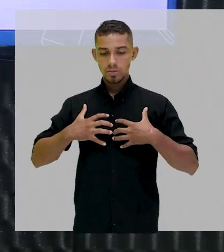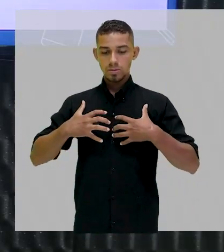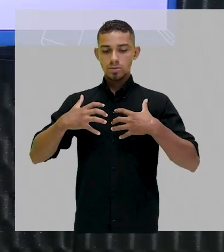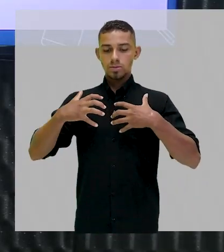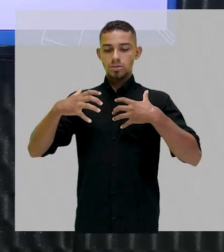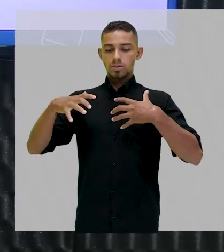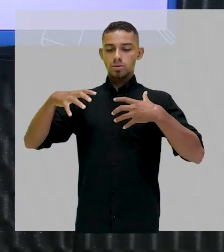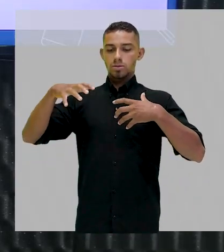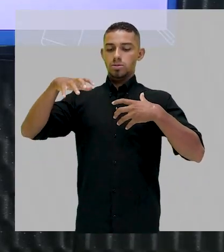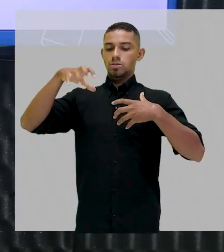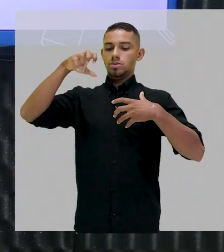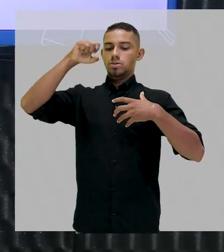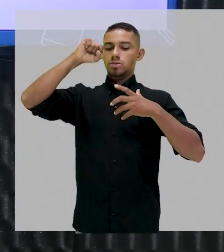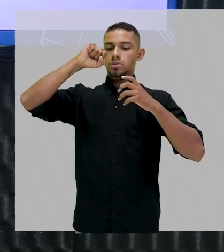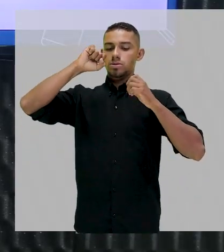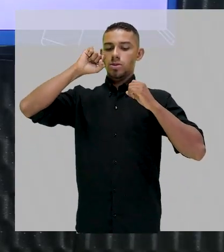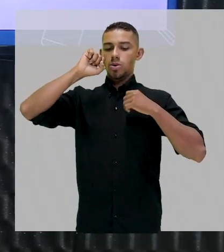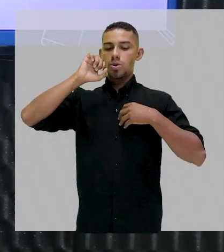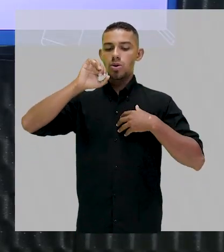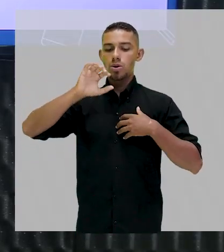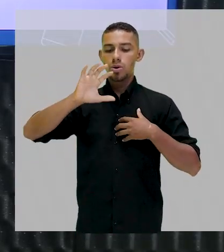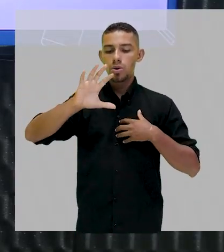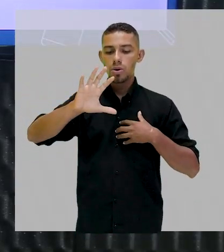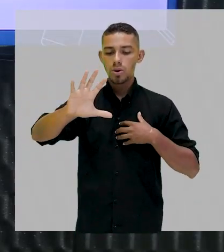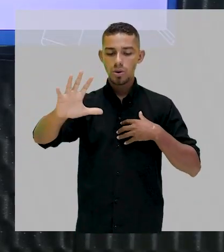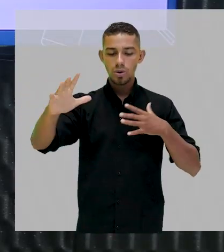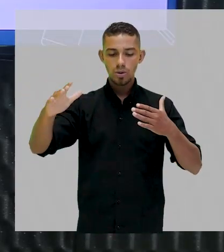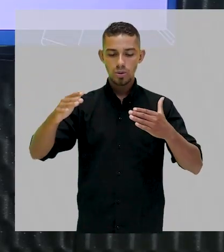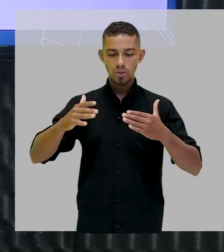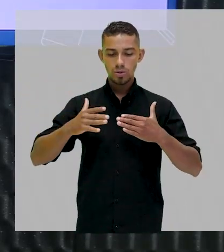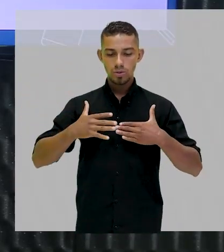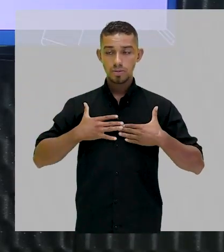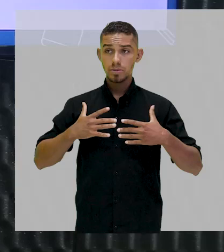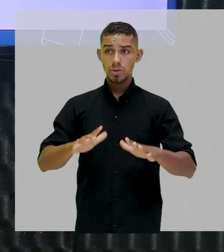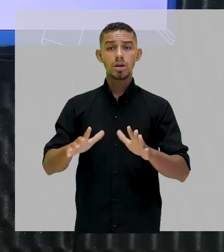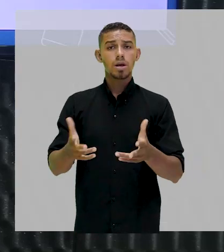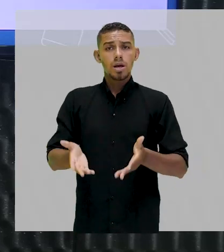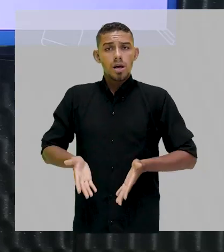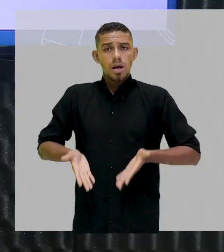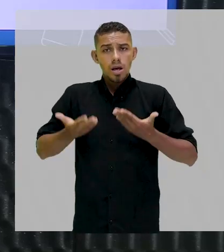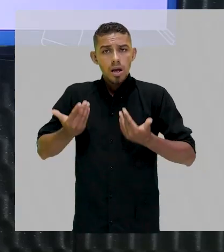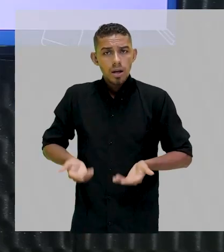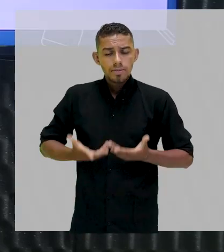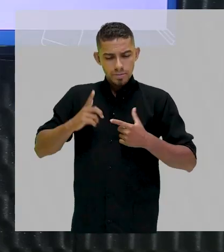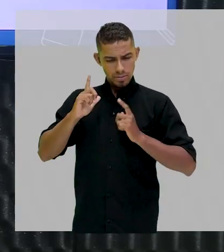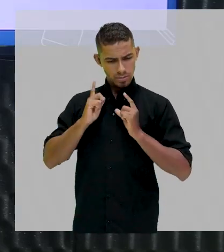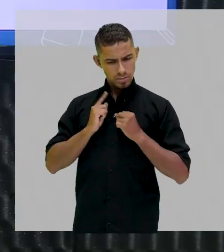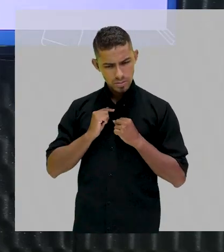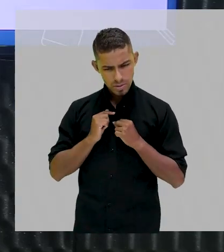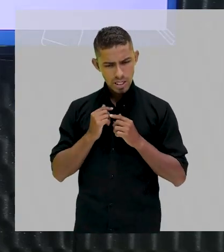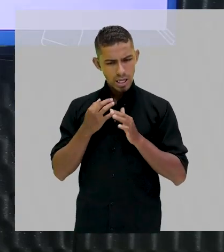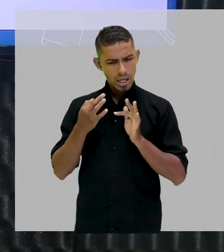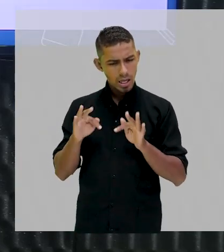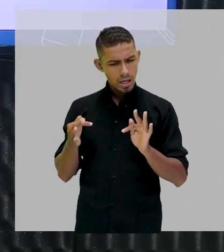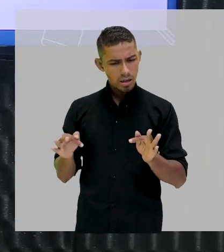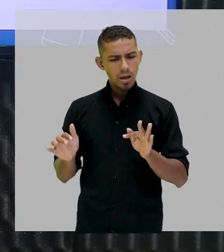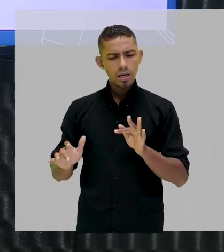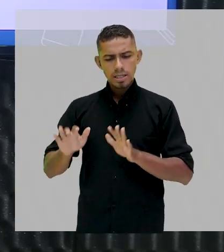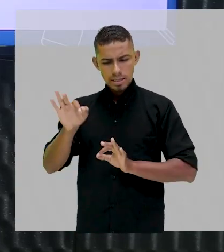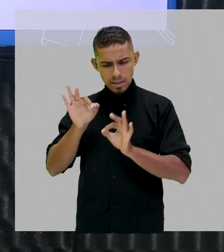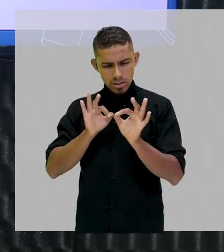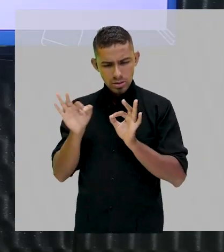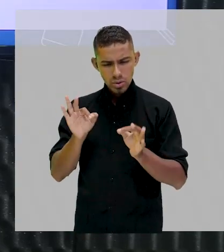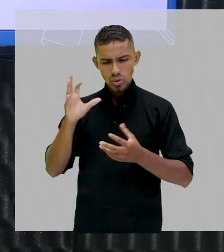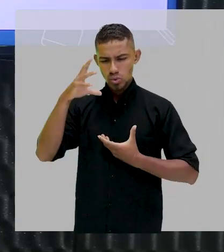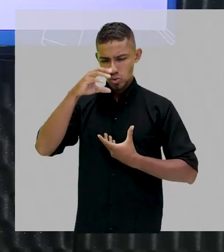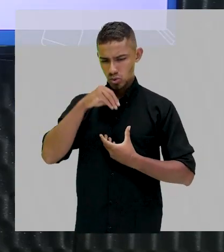No Pilates, a respiração correta auxilia no alívio de tensões e deve ser sincronizada